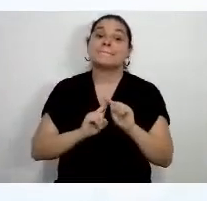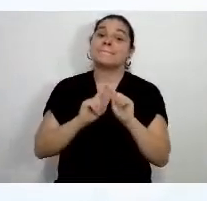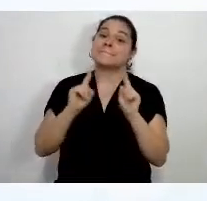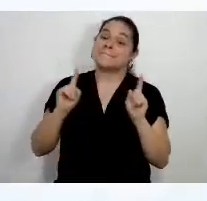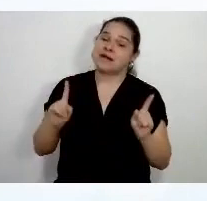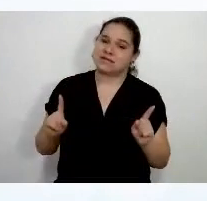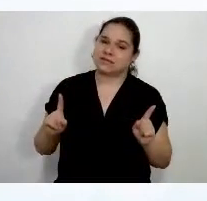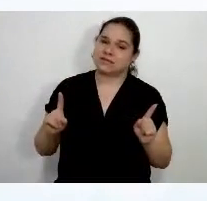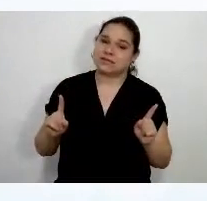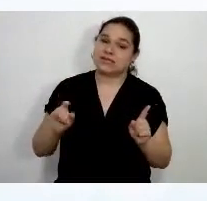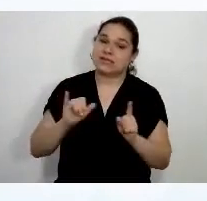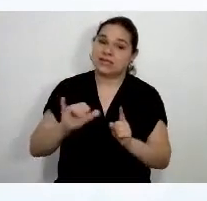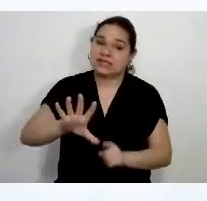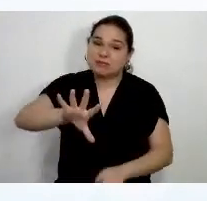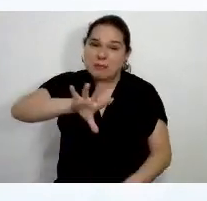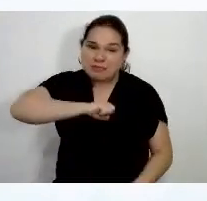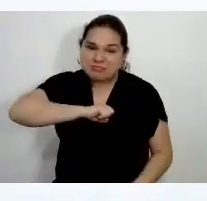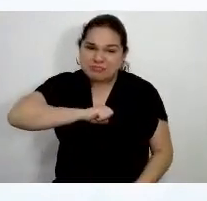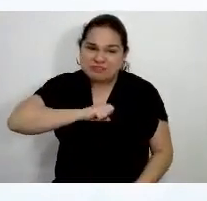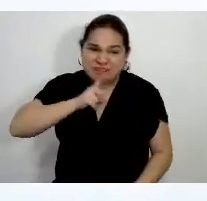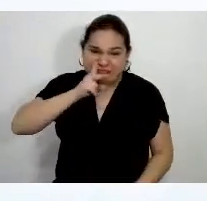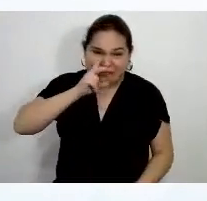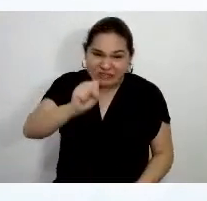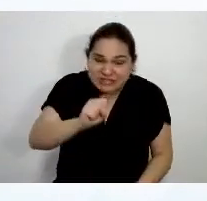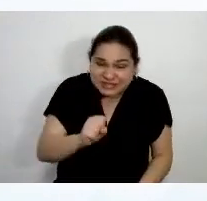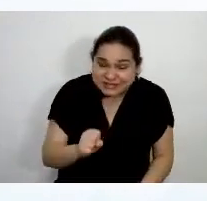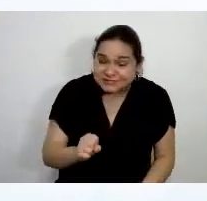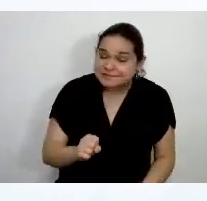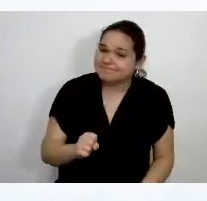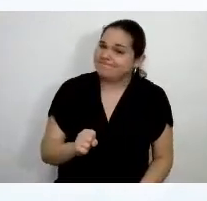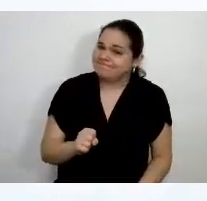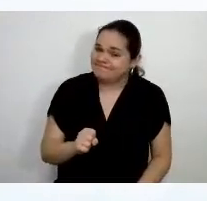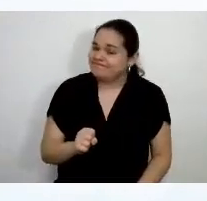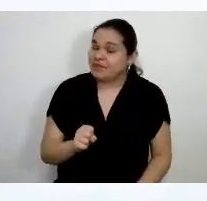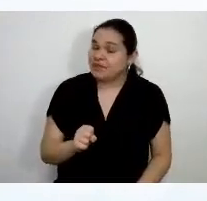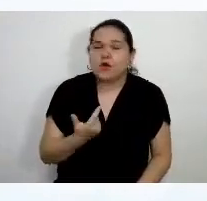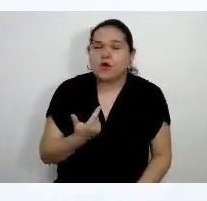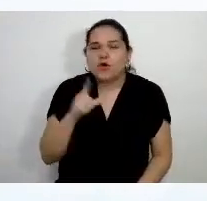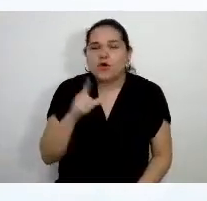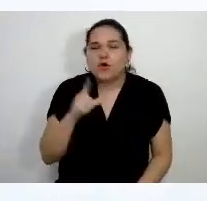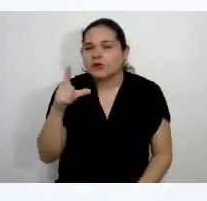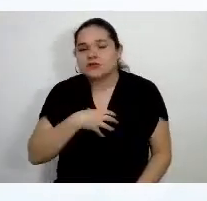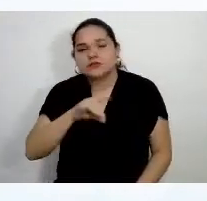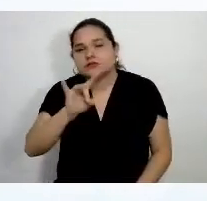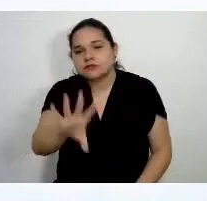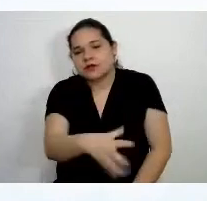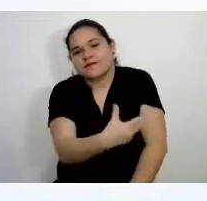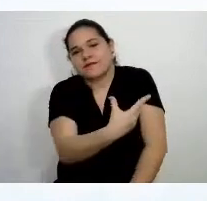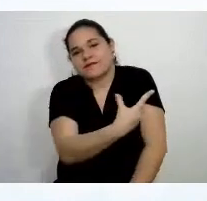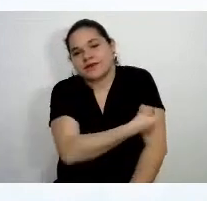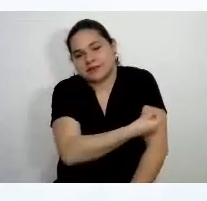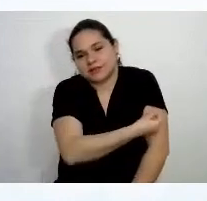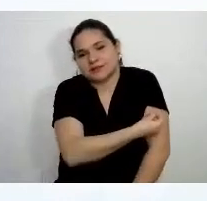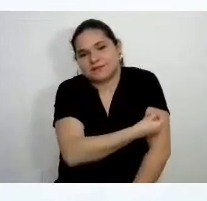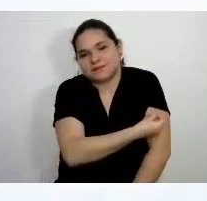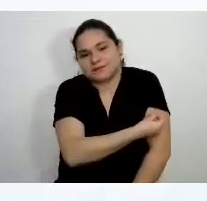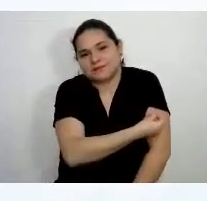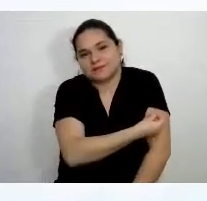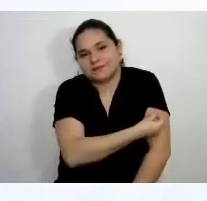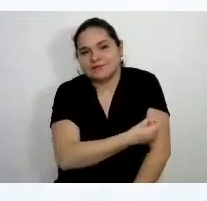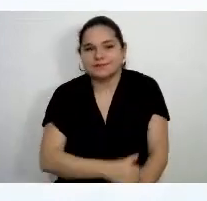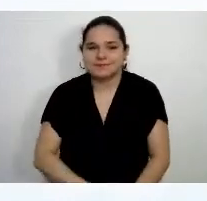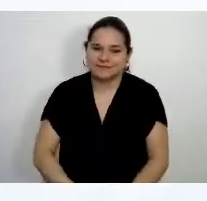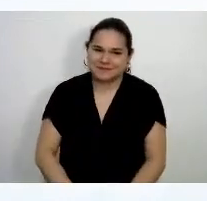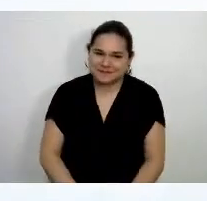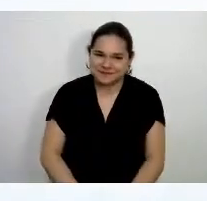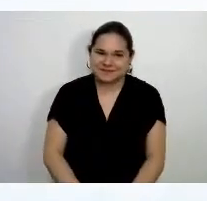em larga escala, a única maneira é vacina. Escola, só depois da vacina. Muito